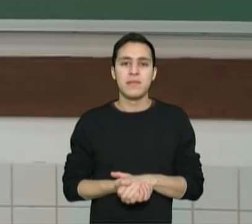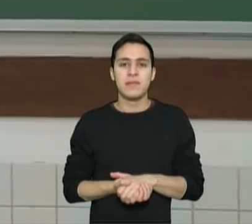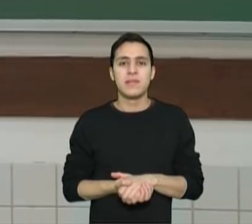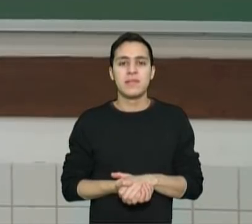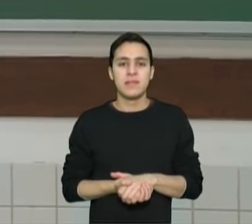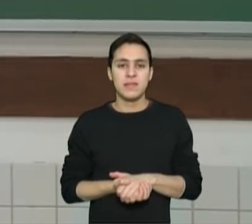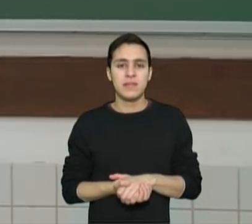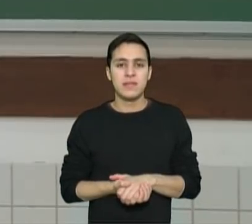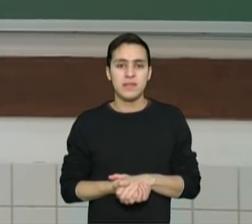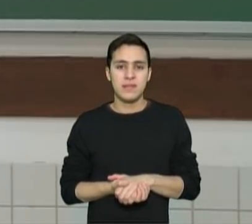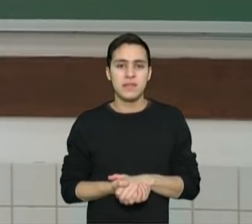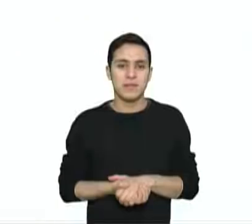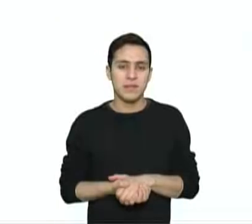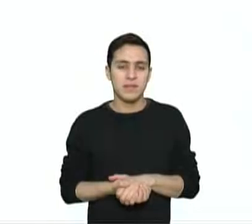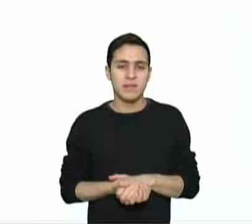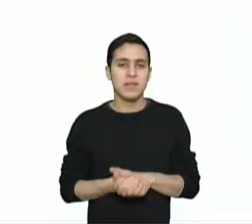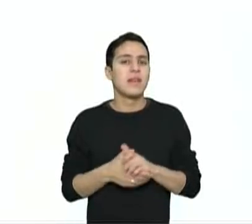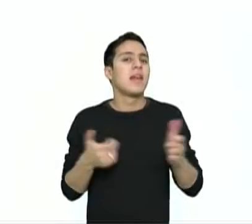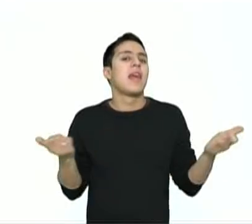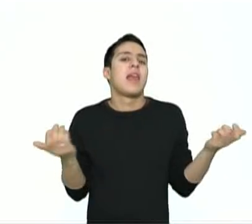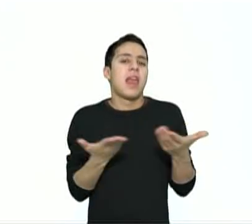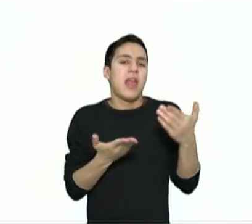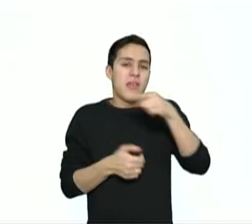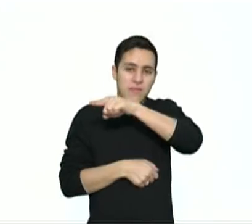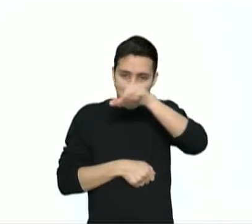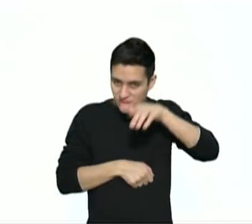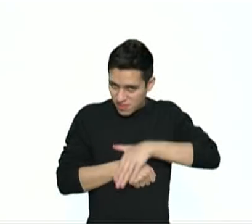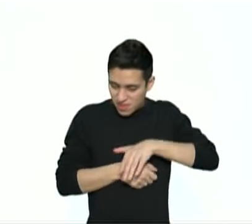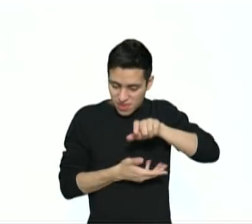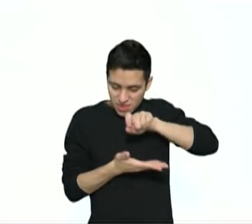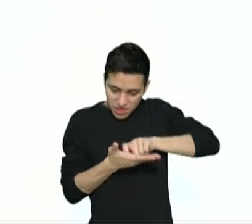agora? Agora você vai ter que escrever, ó,